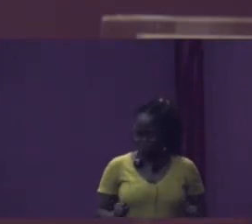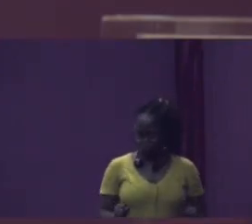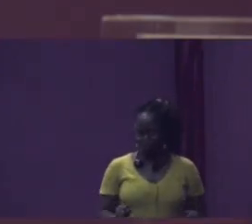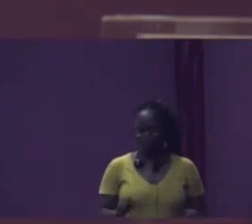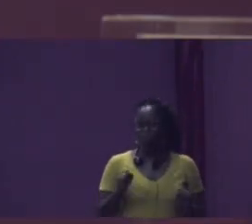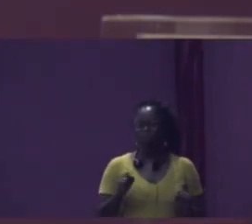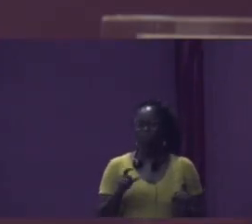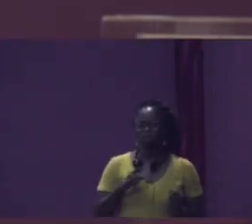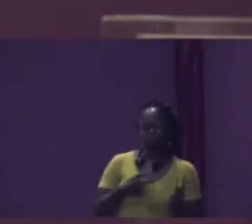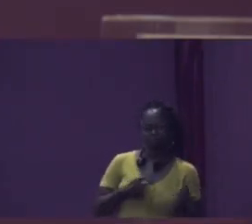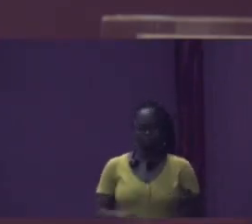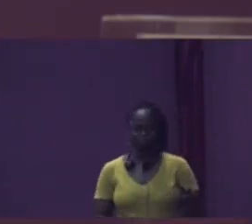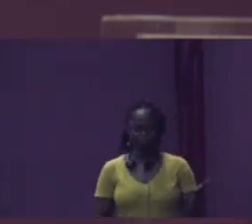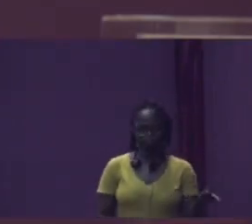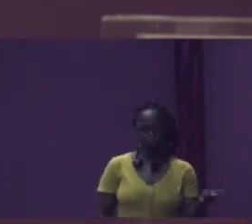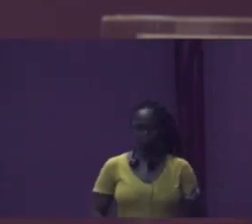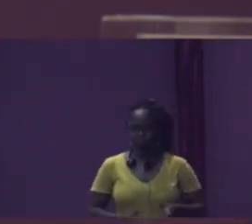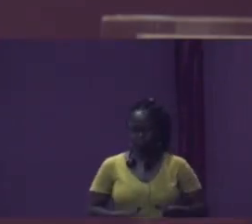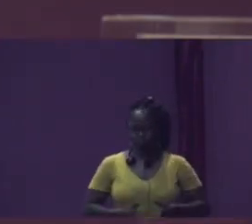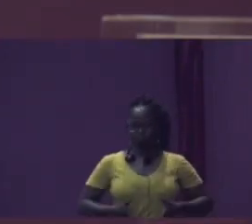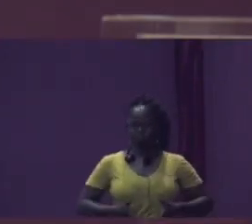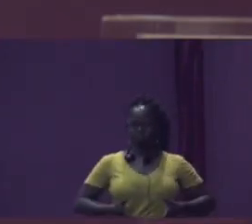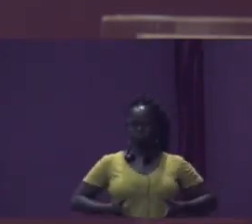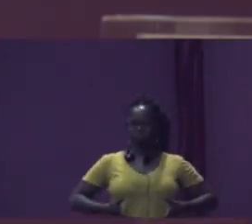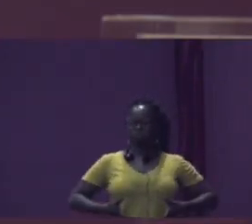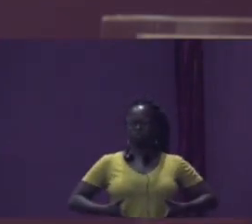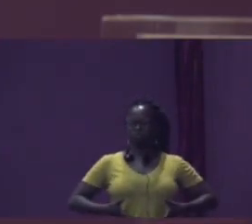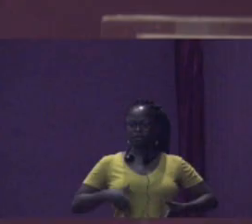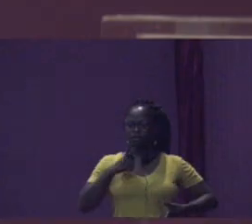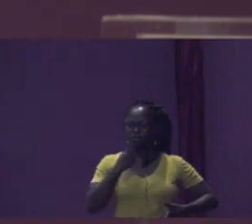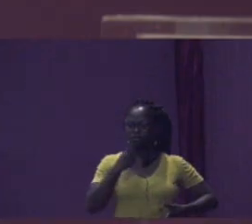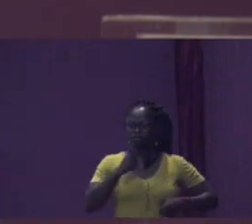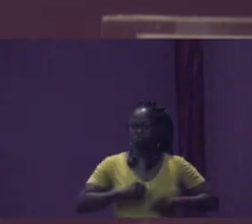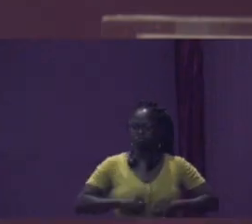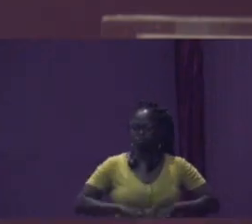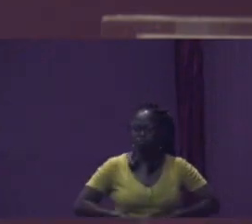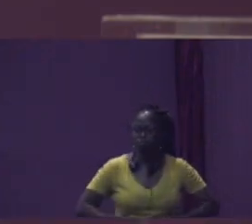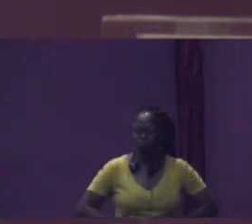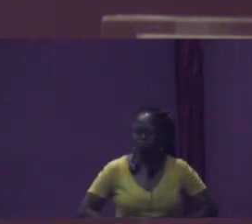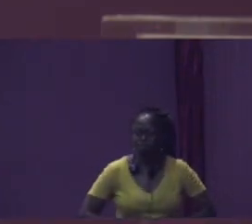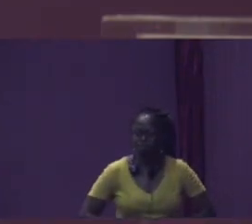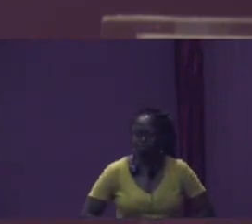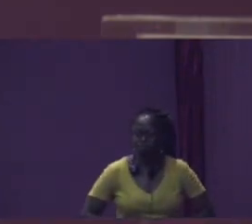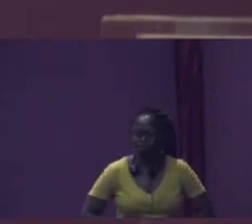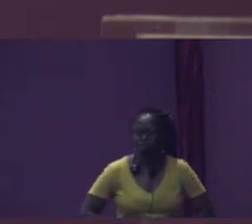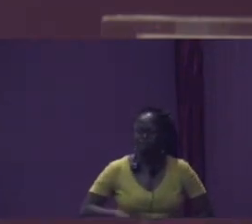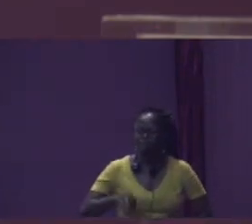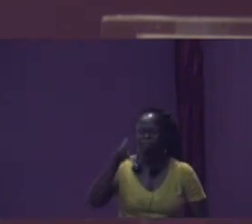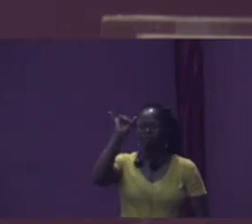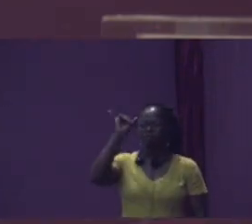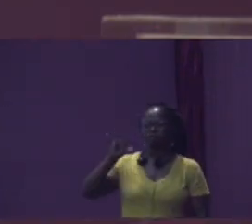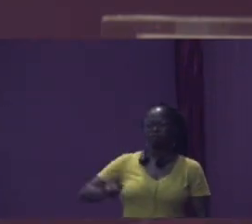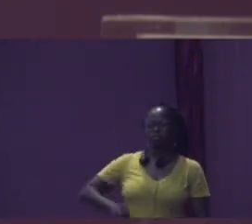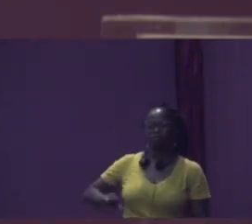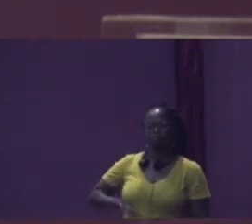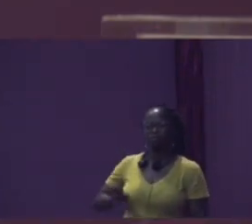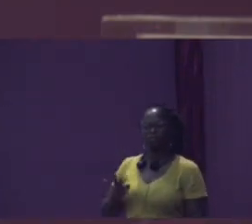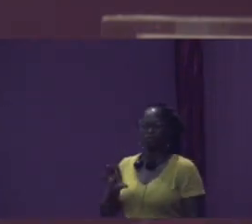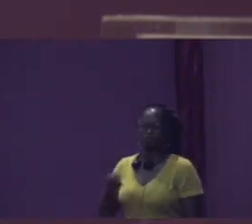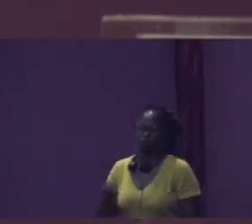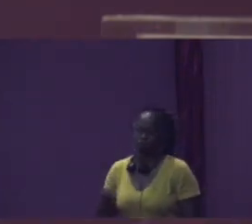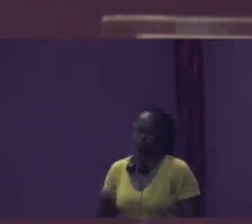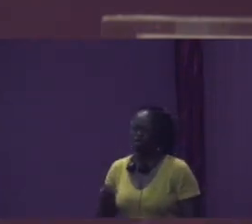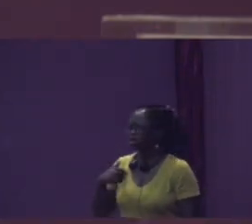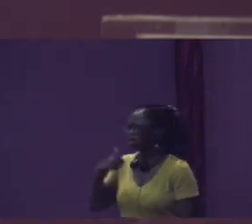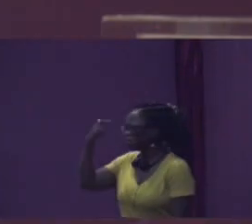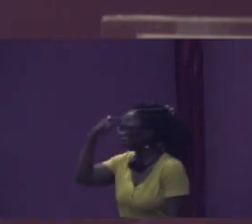os dois principais problemas da ocitocina é aumentar o risco de hemorragia e o outro provocar sofrimento fetal. Fiquei pensando no caso que